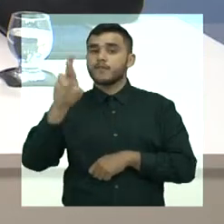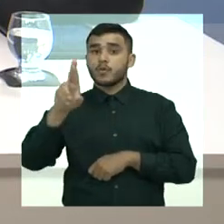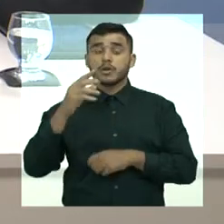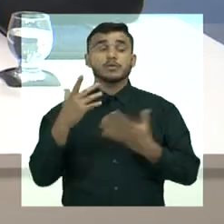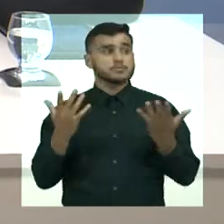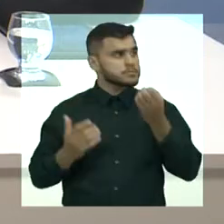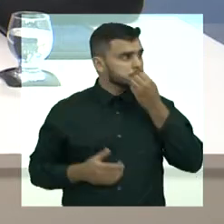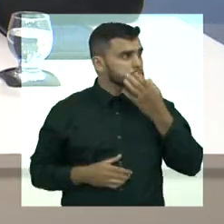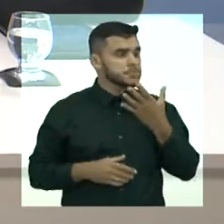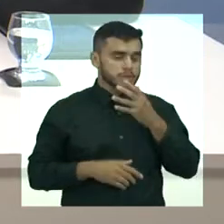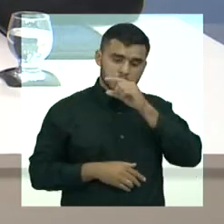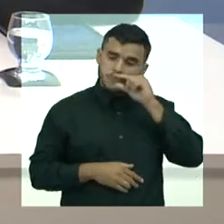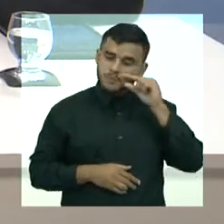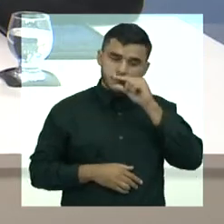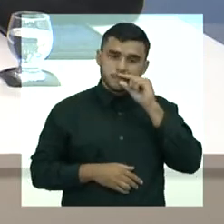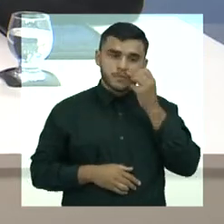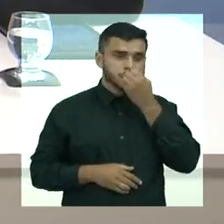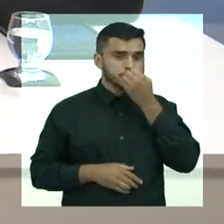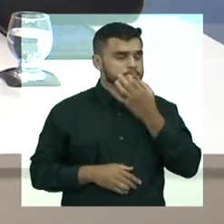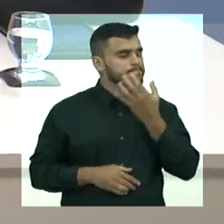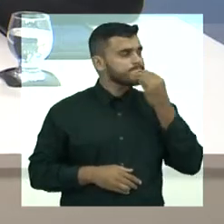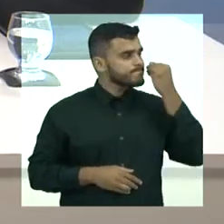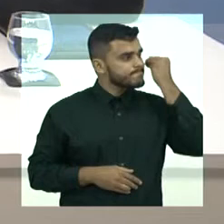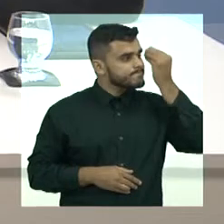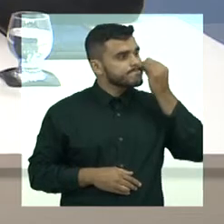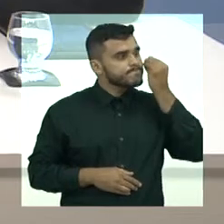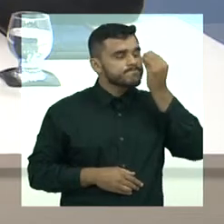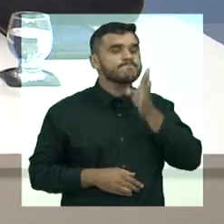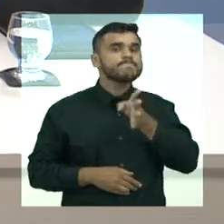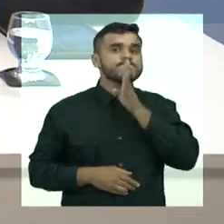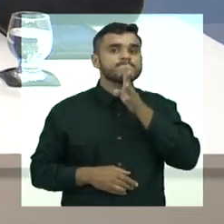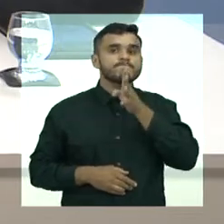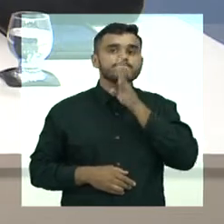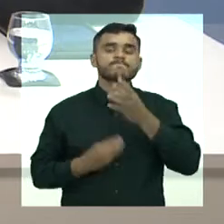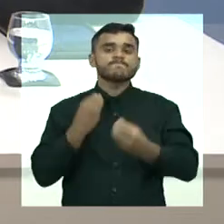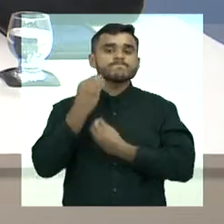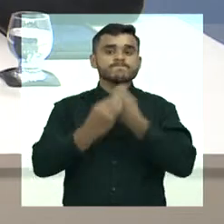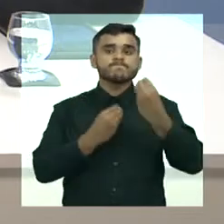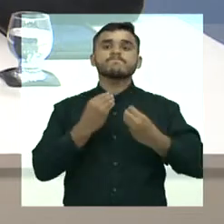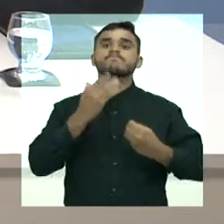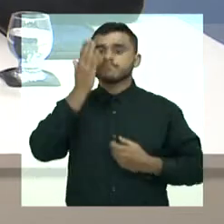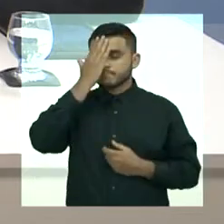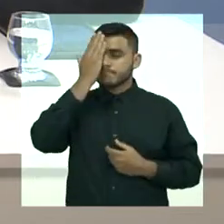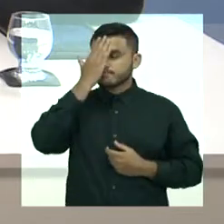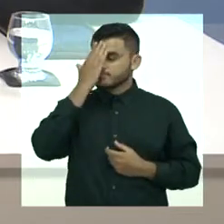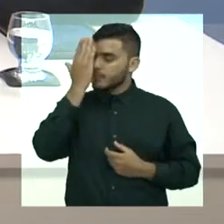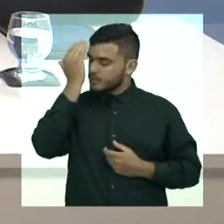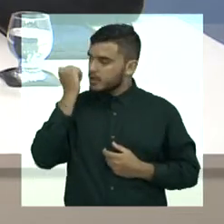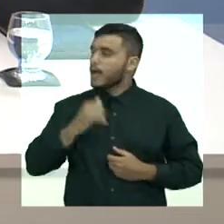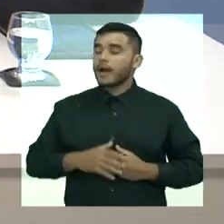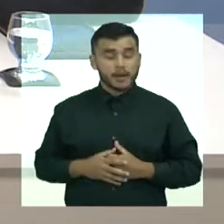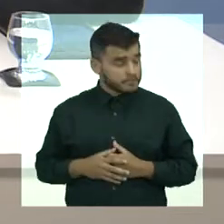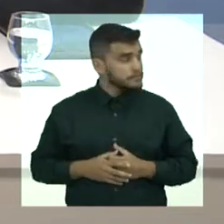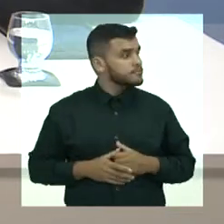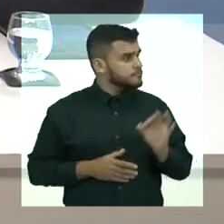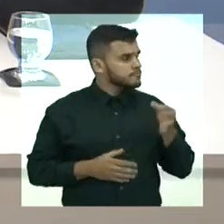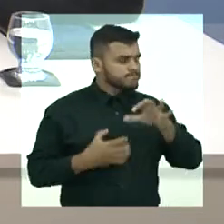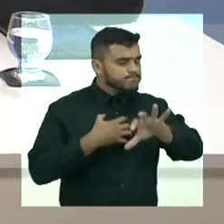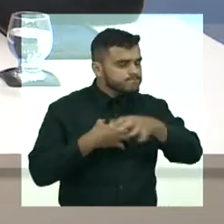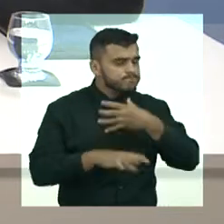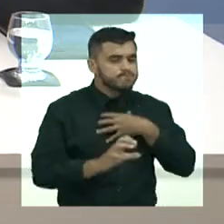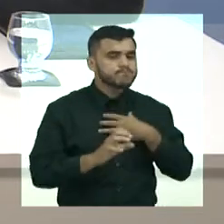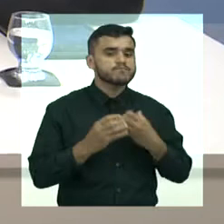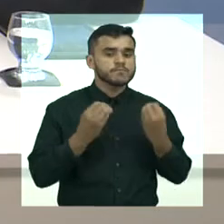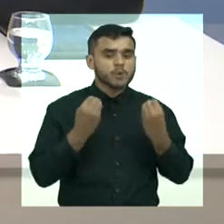participação que lhe garantiu aí uma experiência e um envolvimento, né, muito humano com